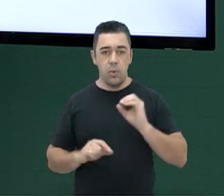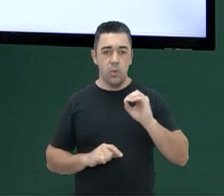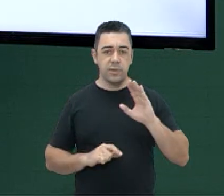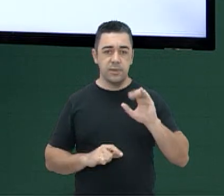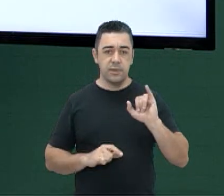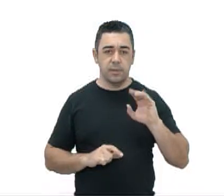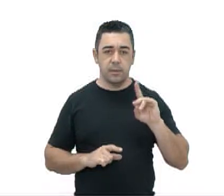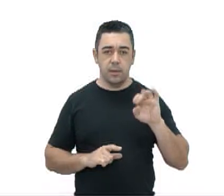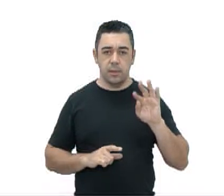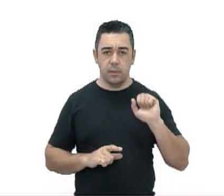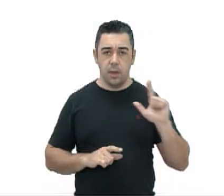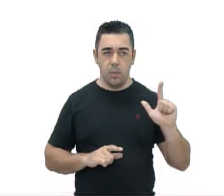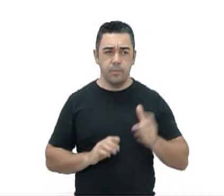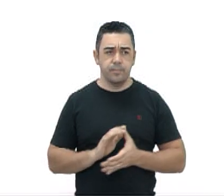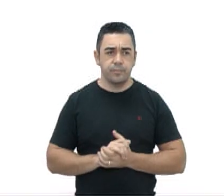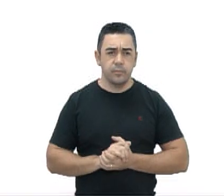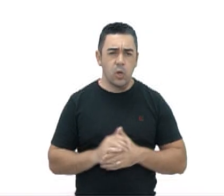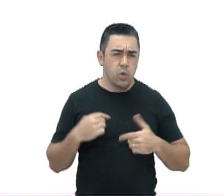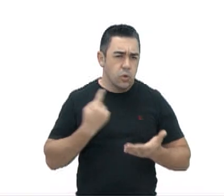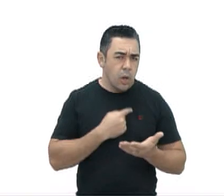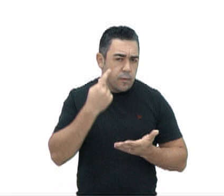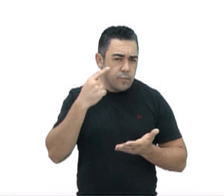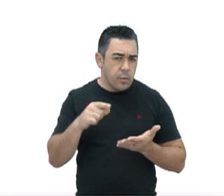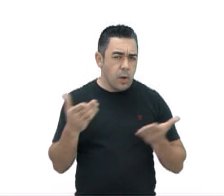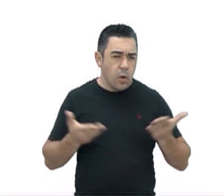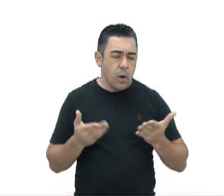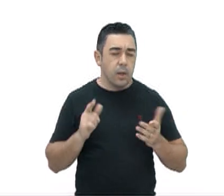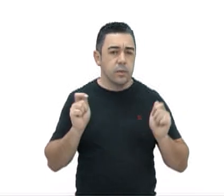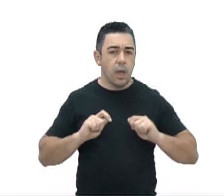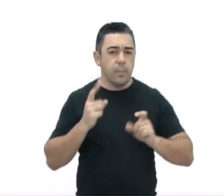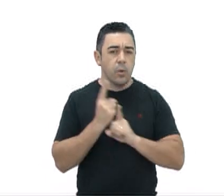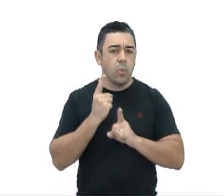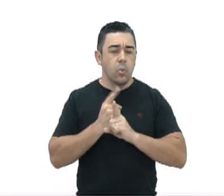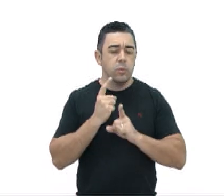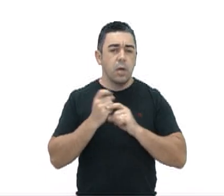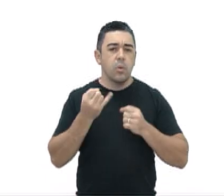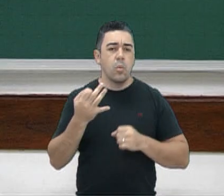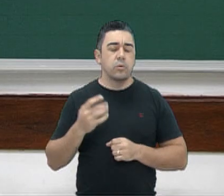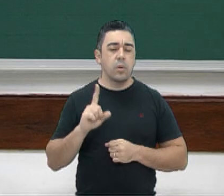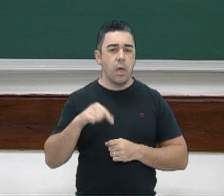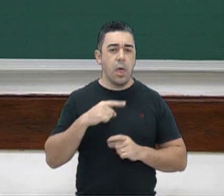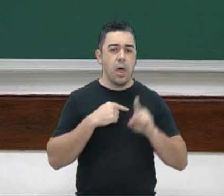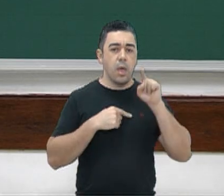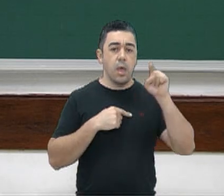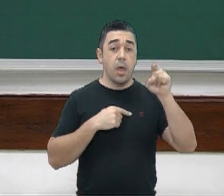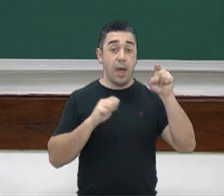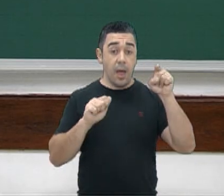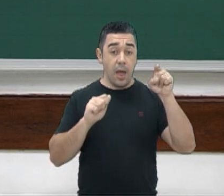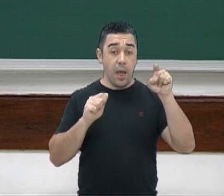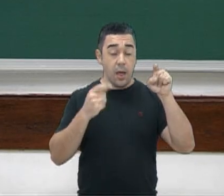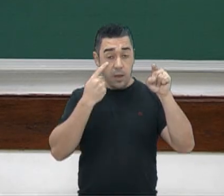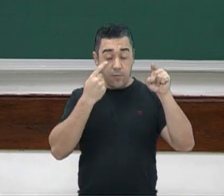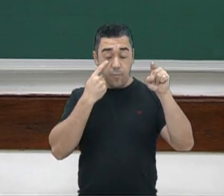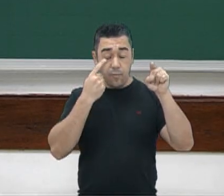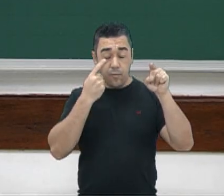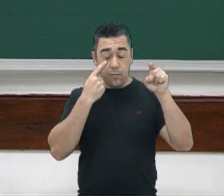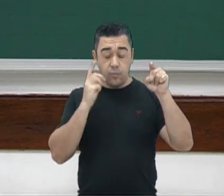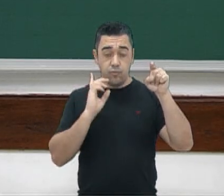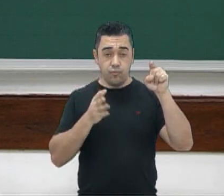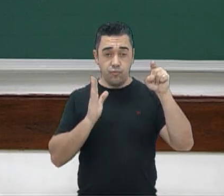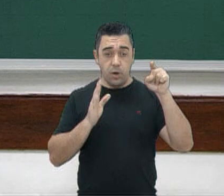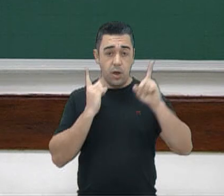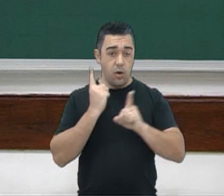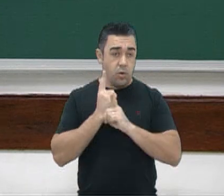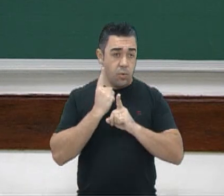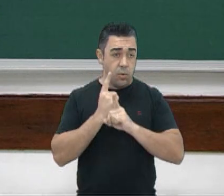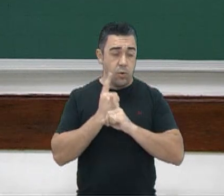base no que vimos até agora, podemos definir as coordenadas do ponto A. Nós já localizamos ali no mapa o ponto A e nós